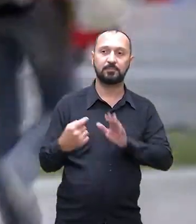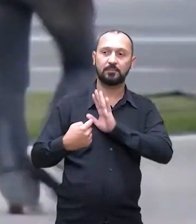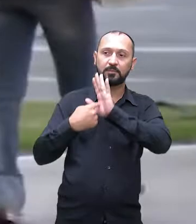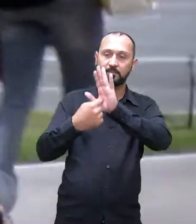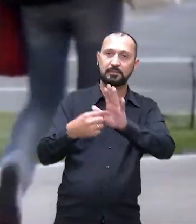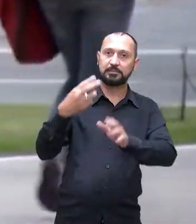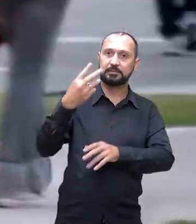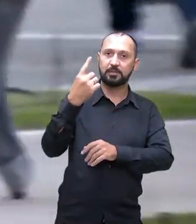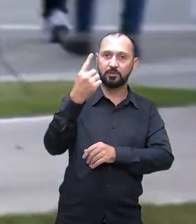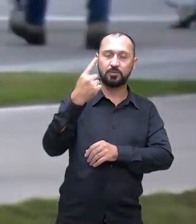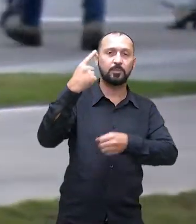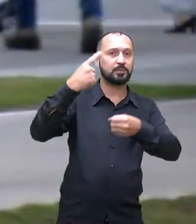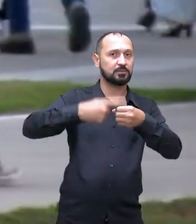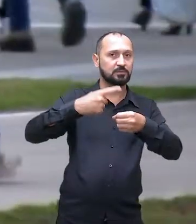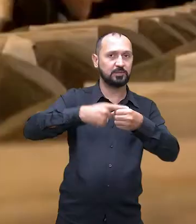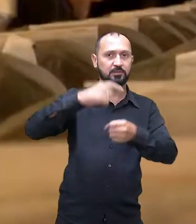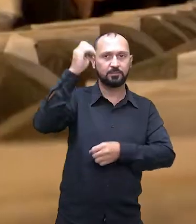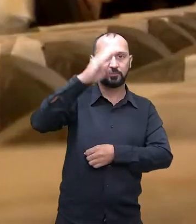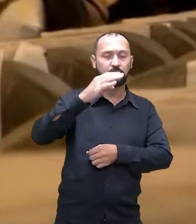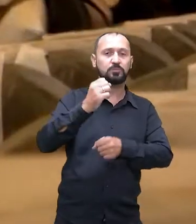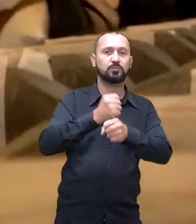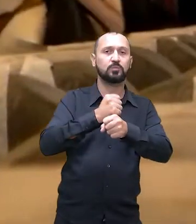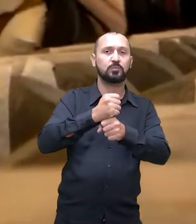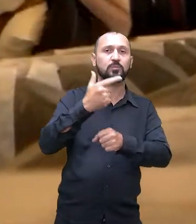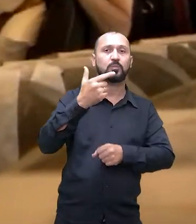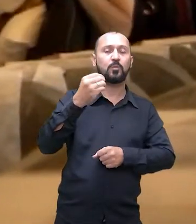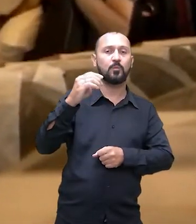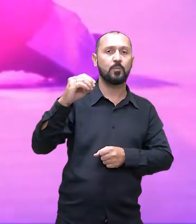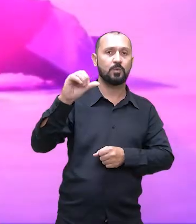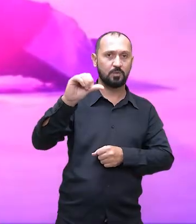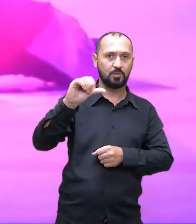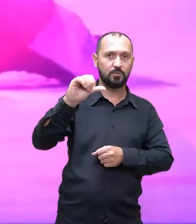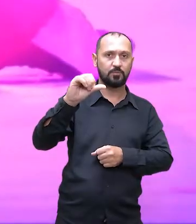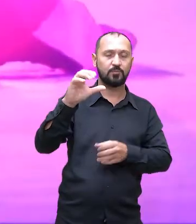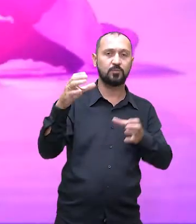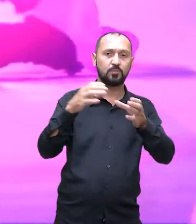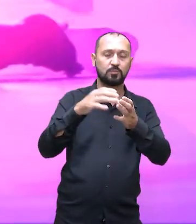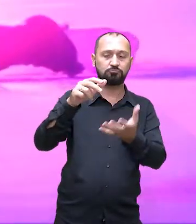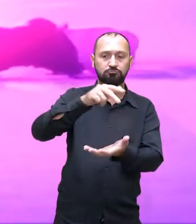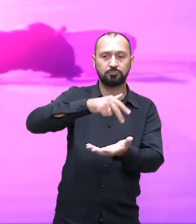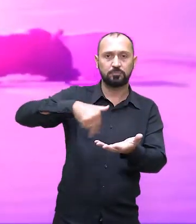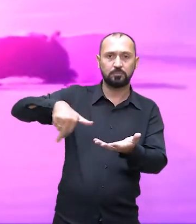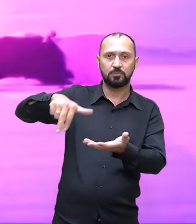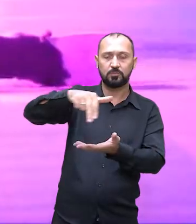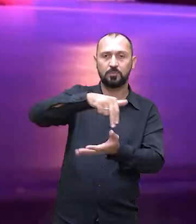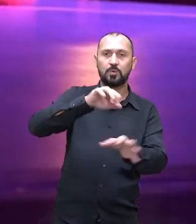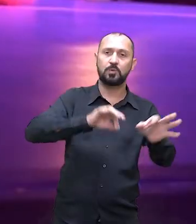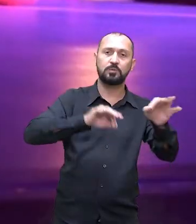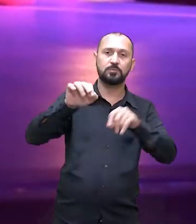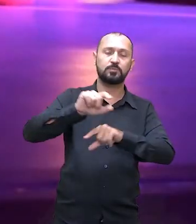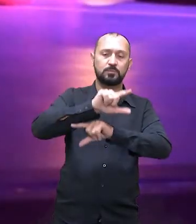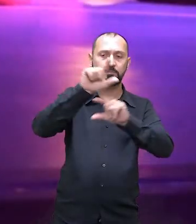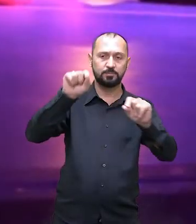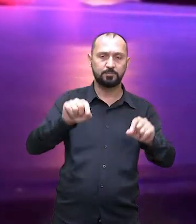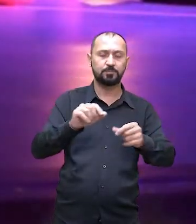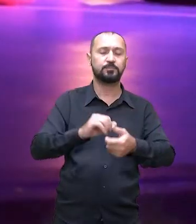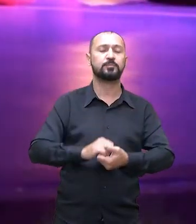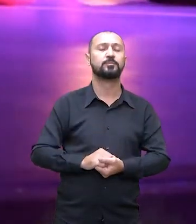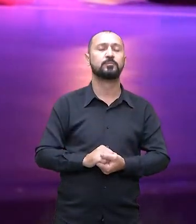O espetáculo percorreu 31 cidades brasileiras em 2009, integrando o palco giratório promovido pelo